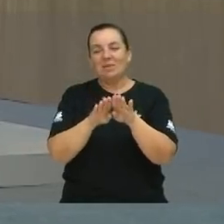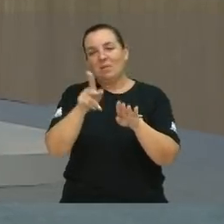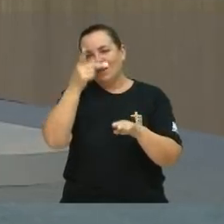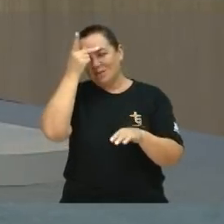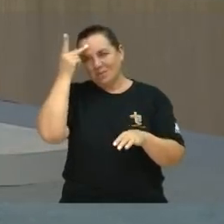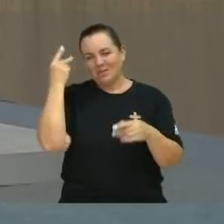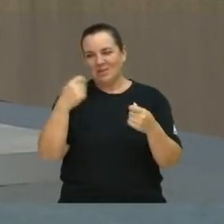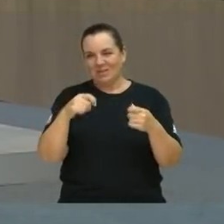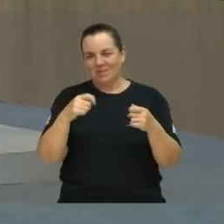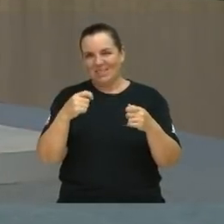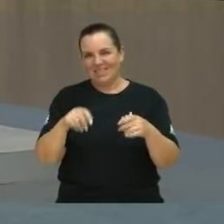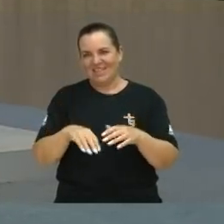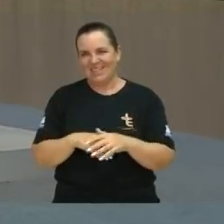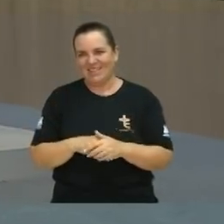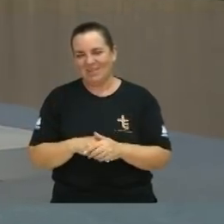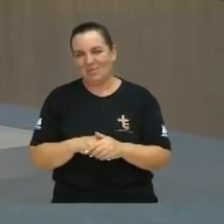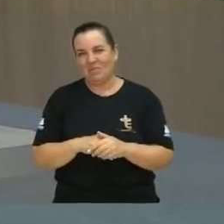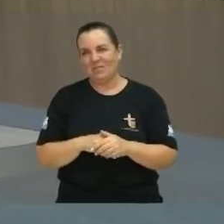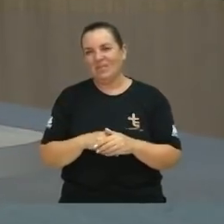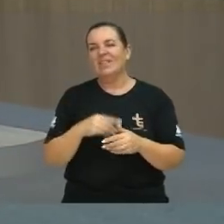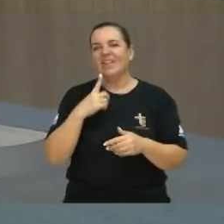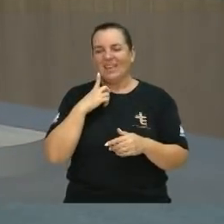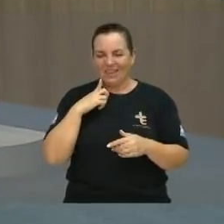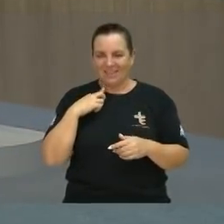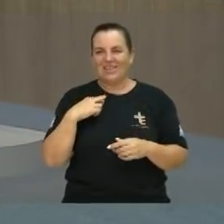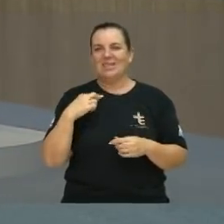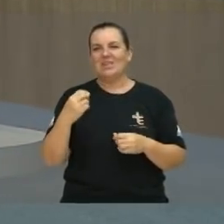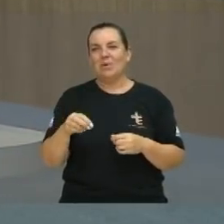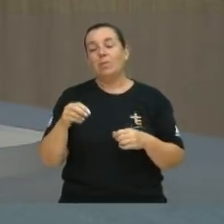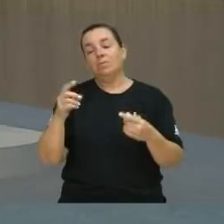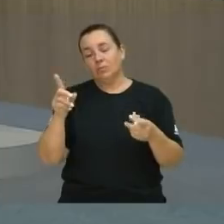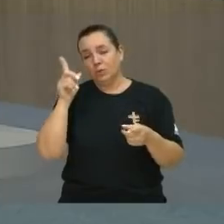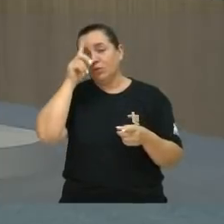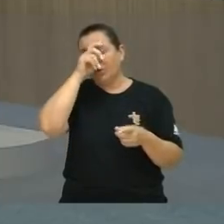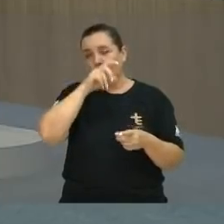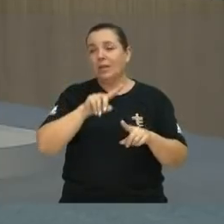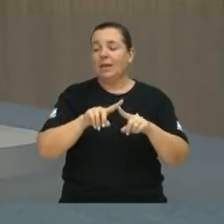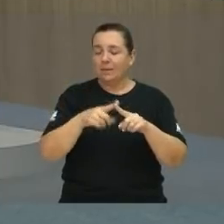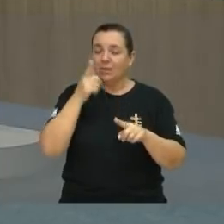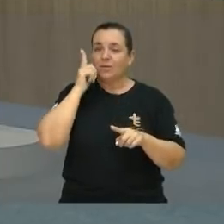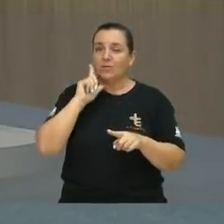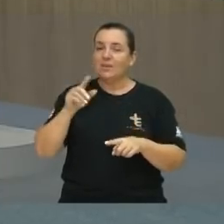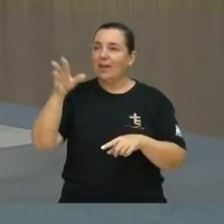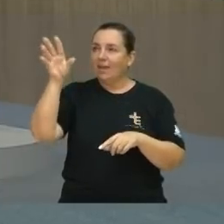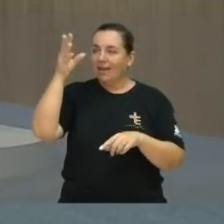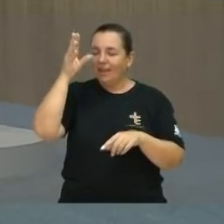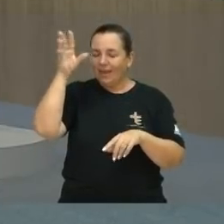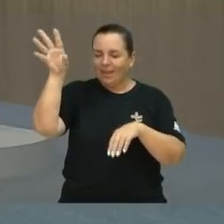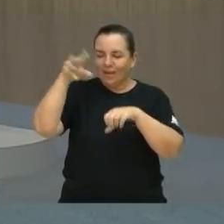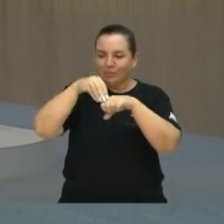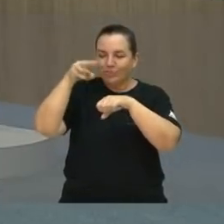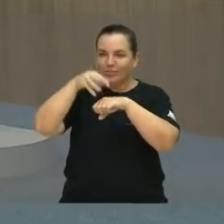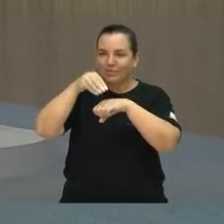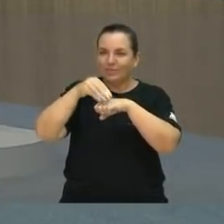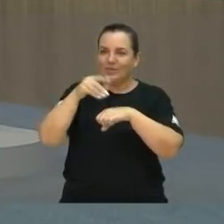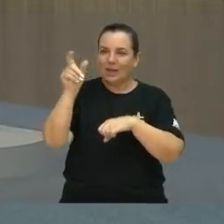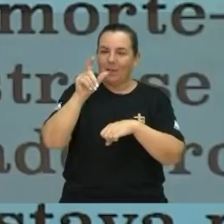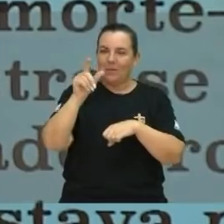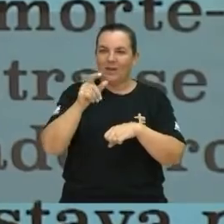aqueles que desejam embora audição e seja comprometida